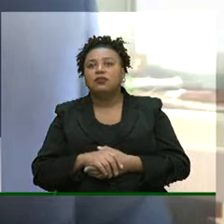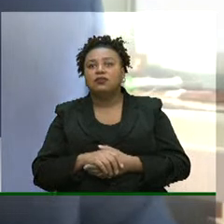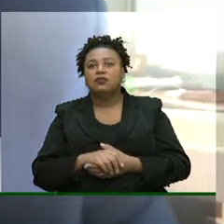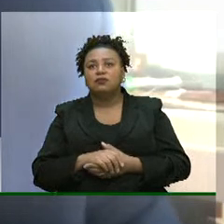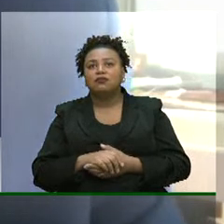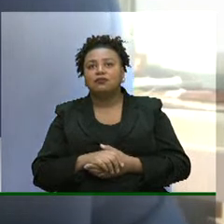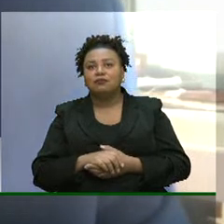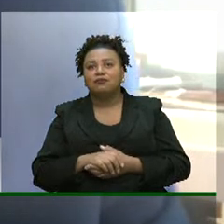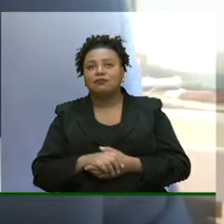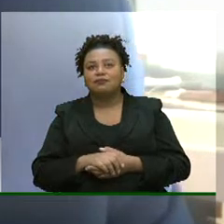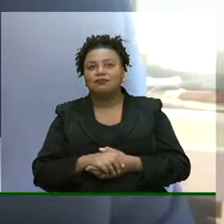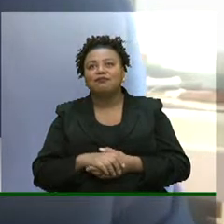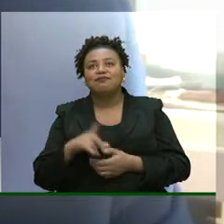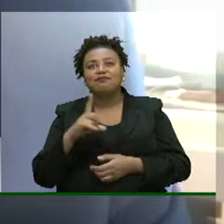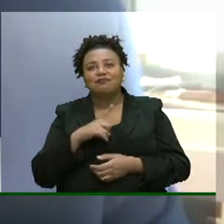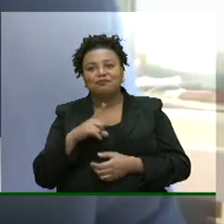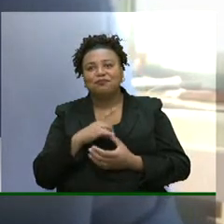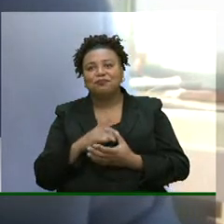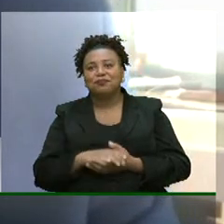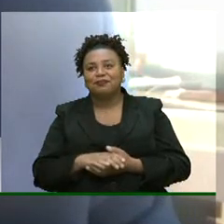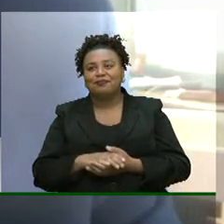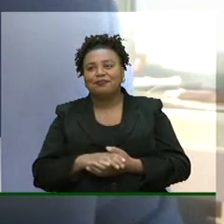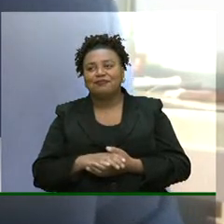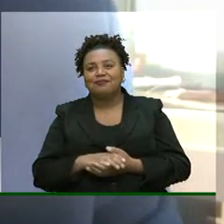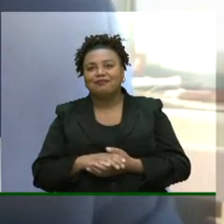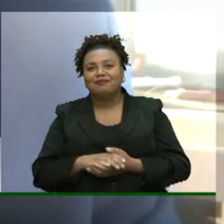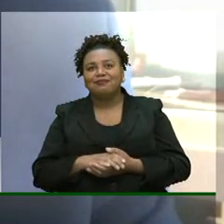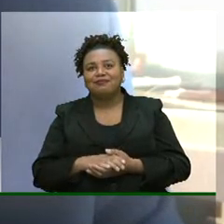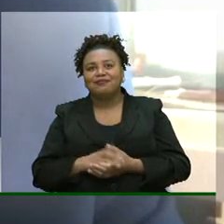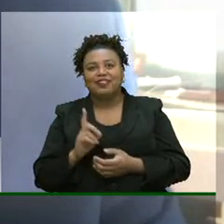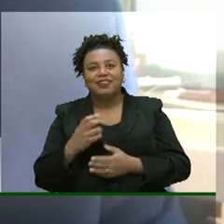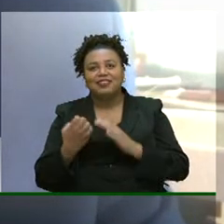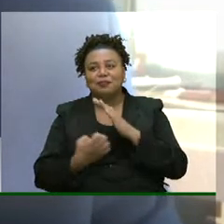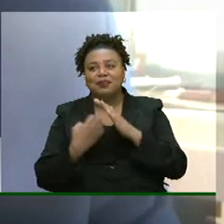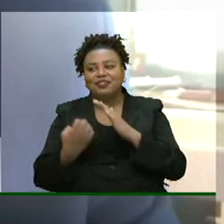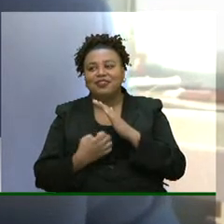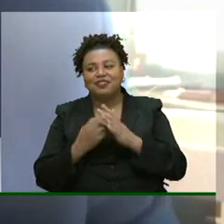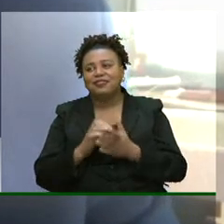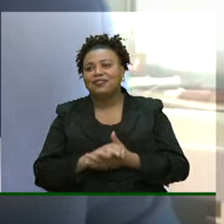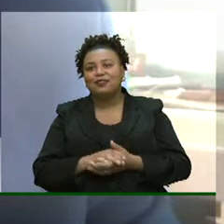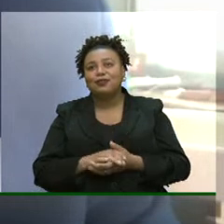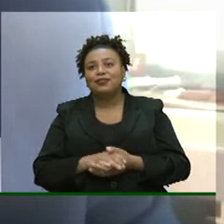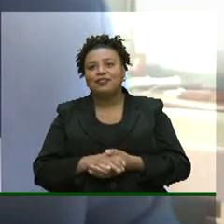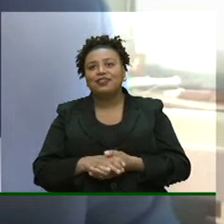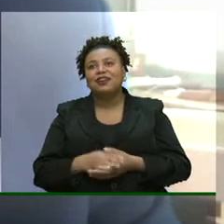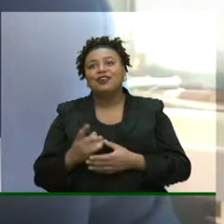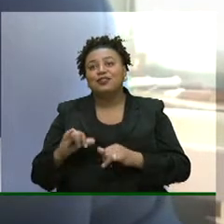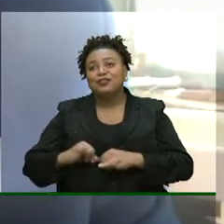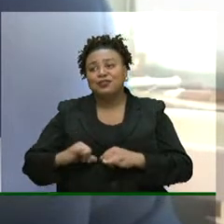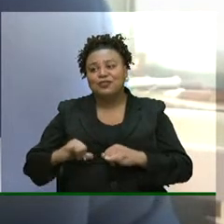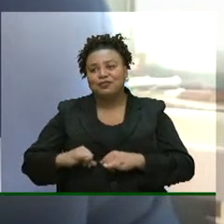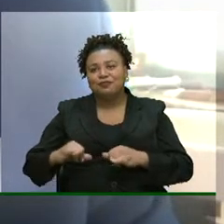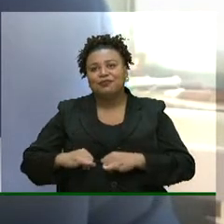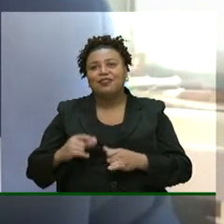essa sustentação financeira para esses pequenos empreendimentos que sofreram gravemente, talvez tenha